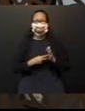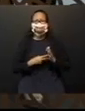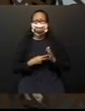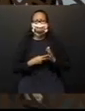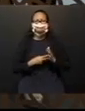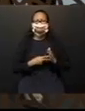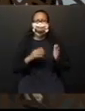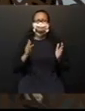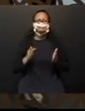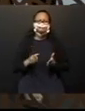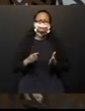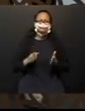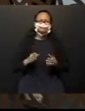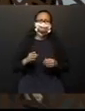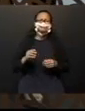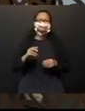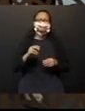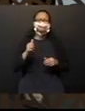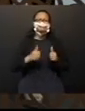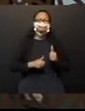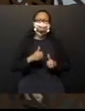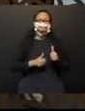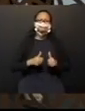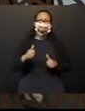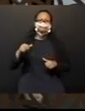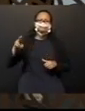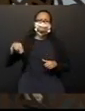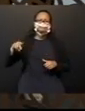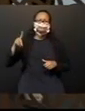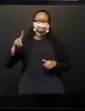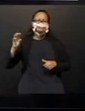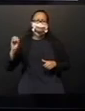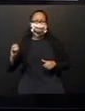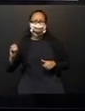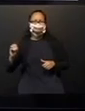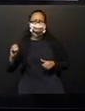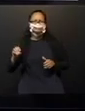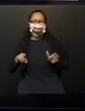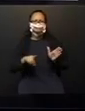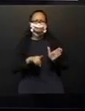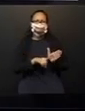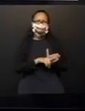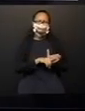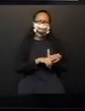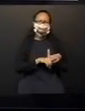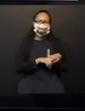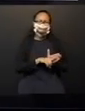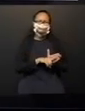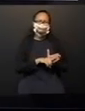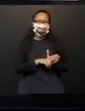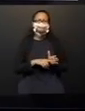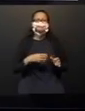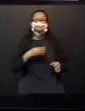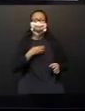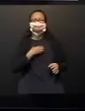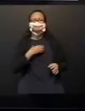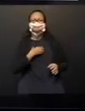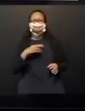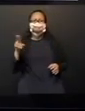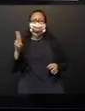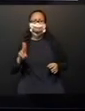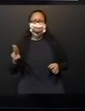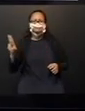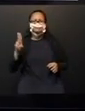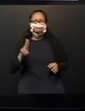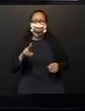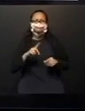10 subtraindo agora. Mesmos materiais, tá? Quem não providenciou, vamos